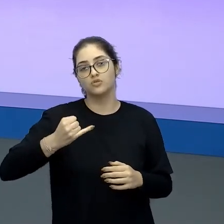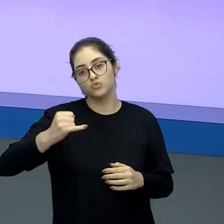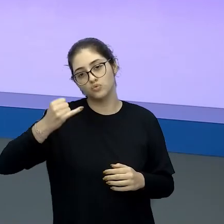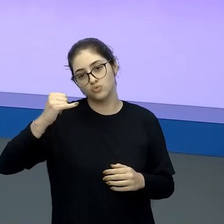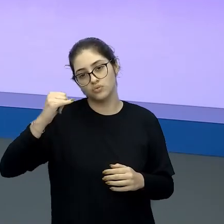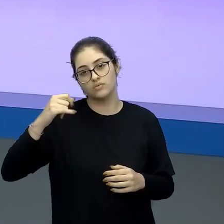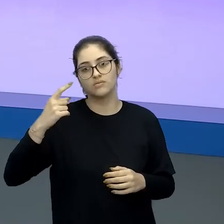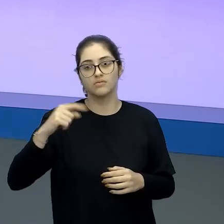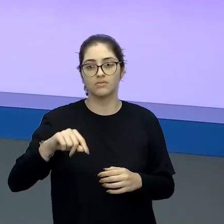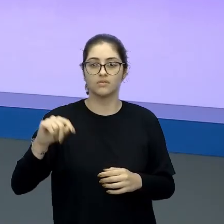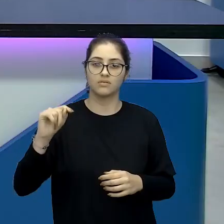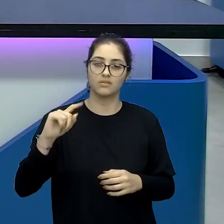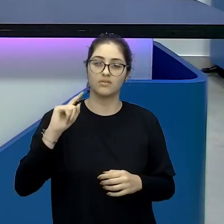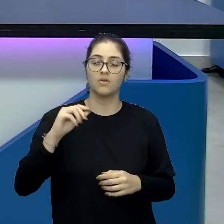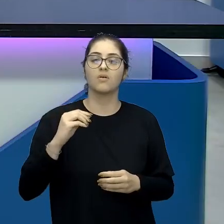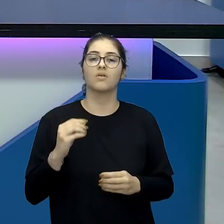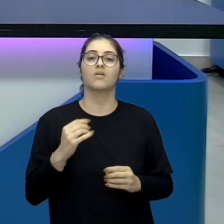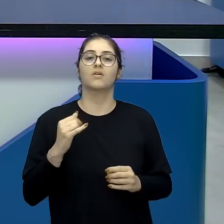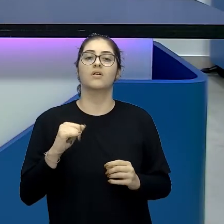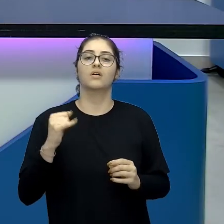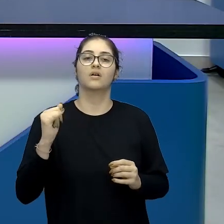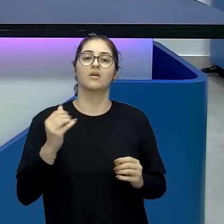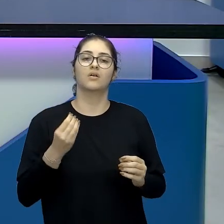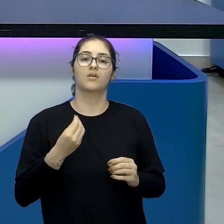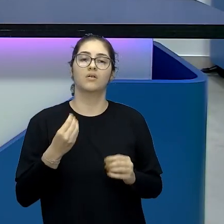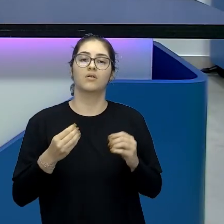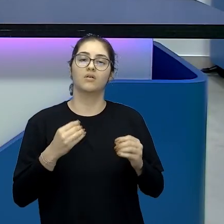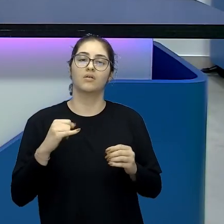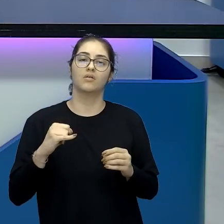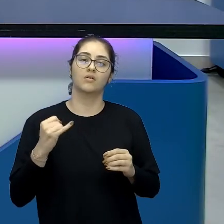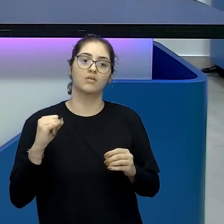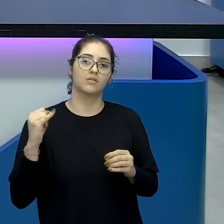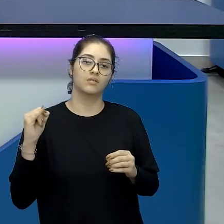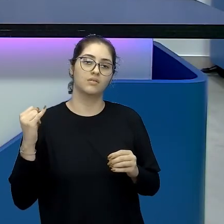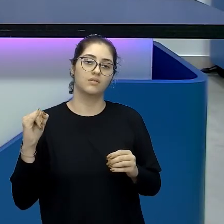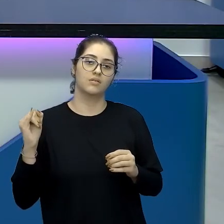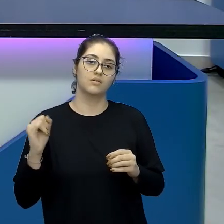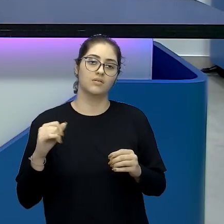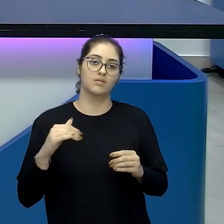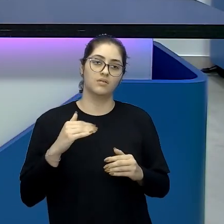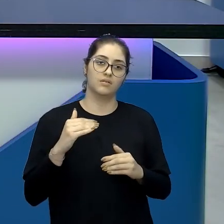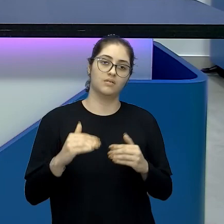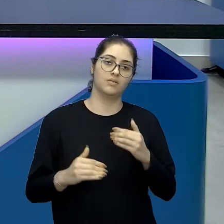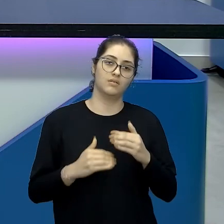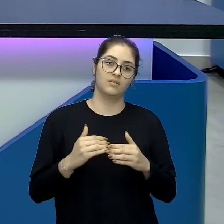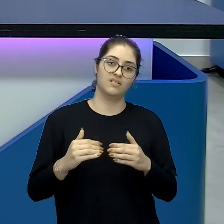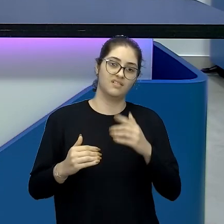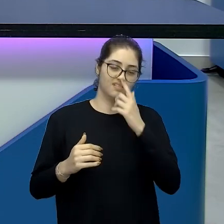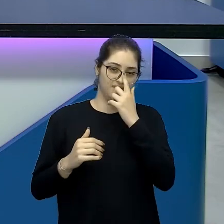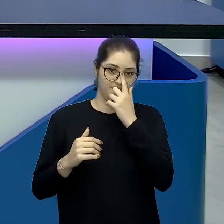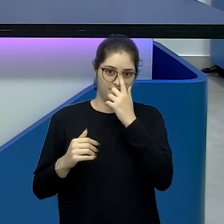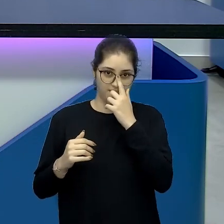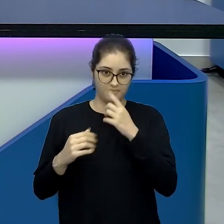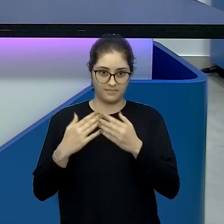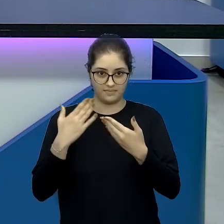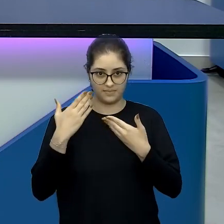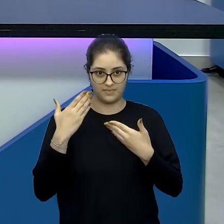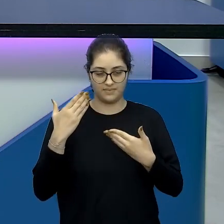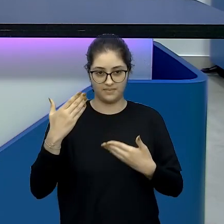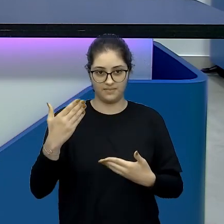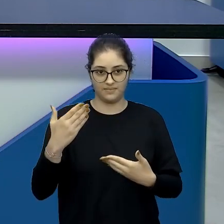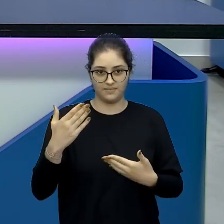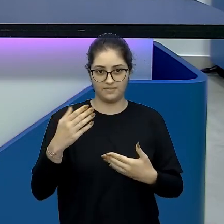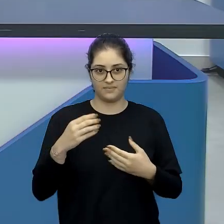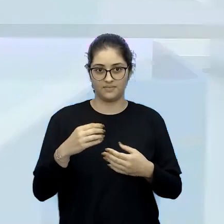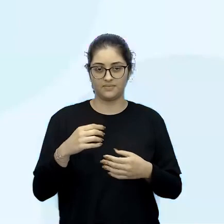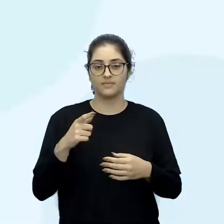Nas próximas aulas eles vão descobrir aí como que eles vão colocar e investir esses 180 para render mais para eles. Sim. Muito obrigada pela companhia,